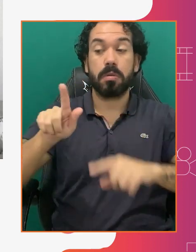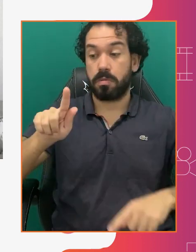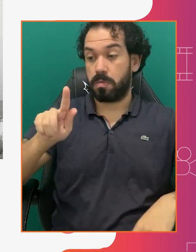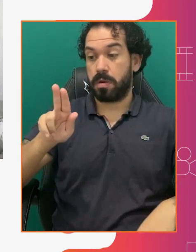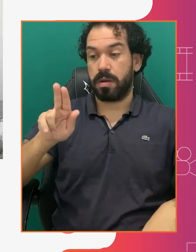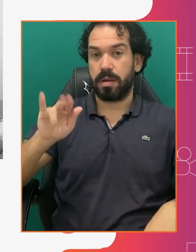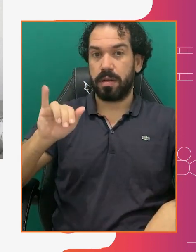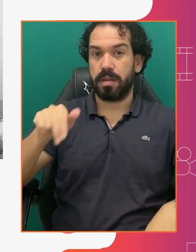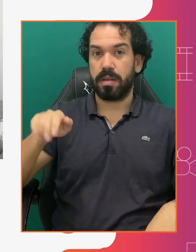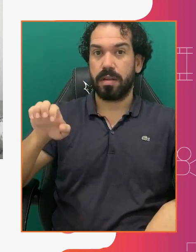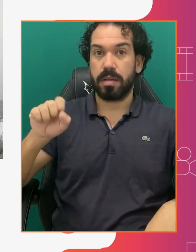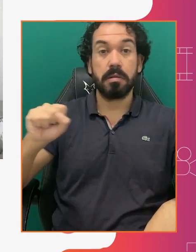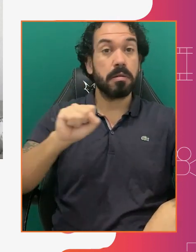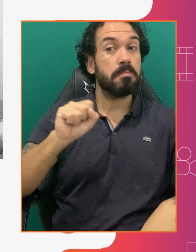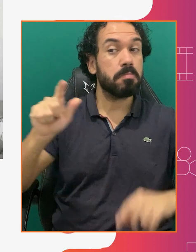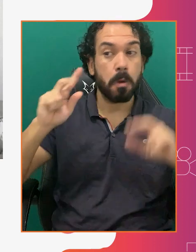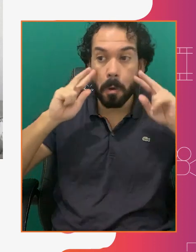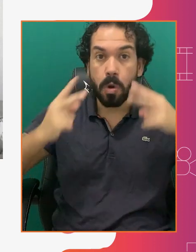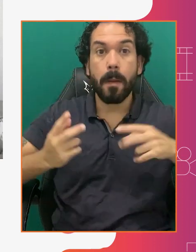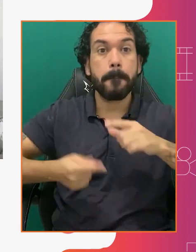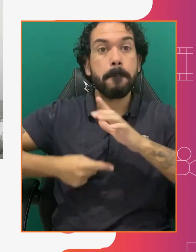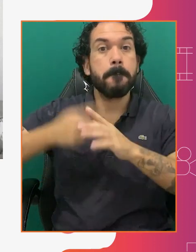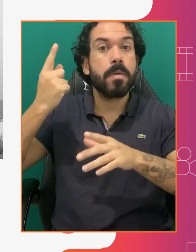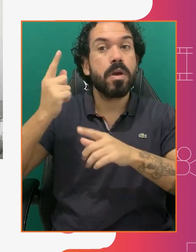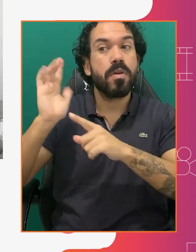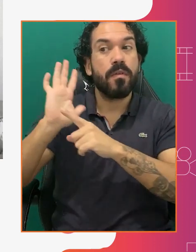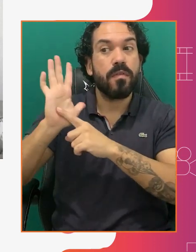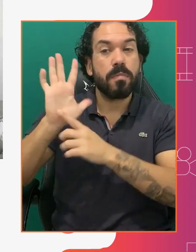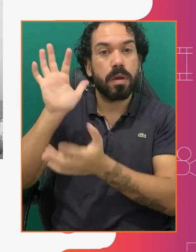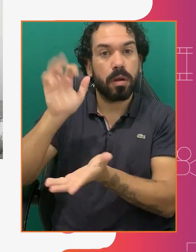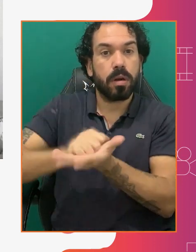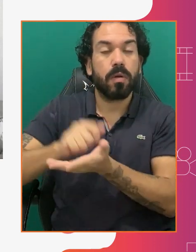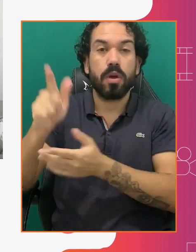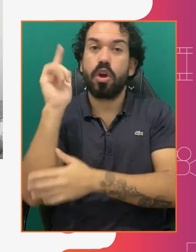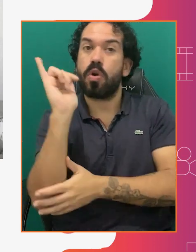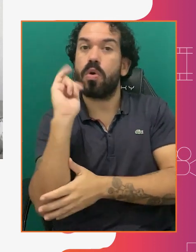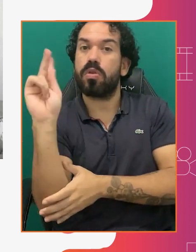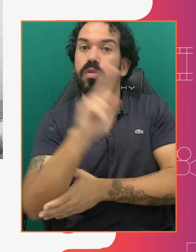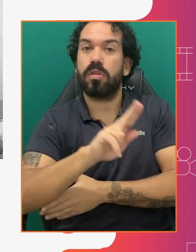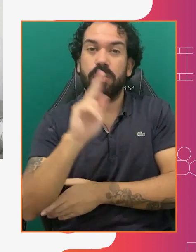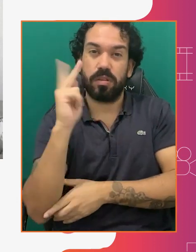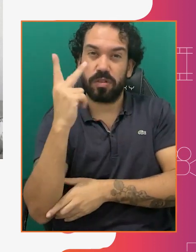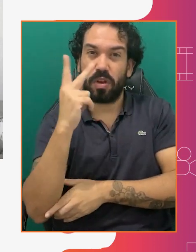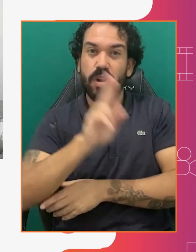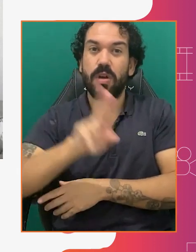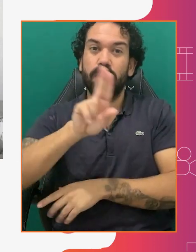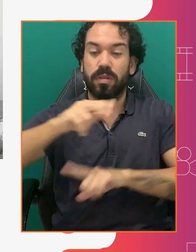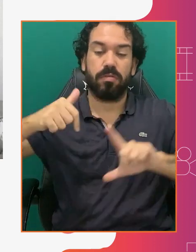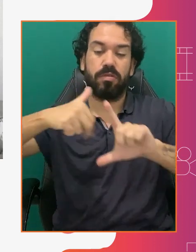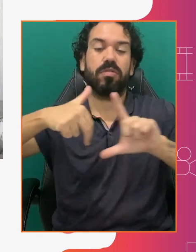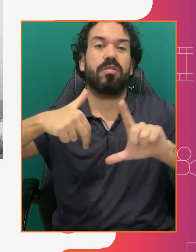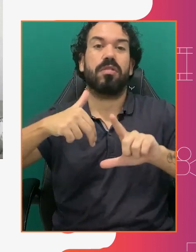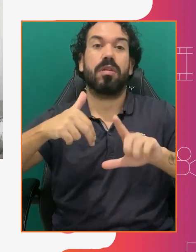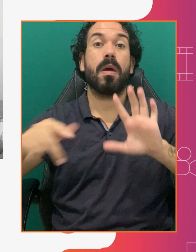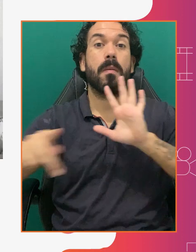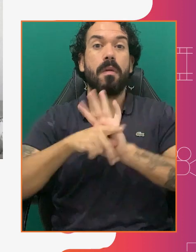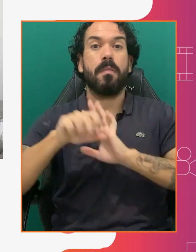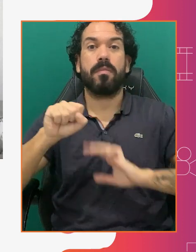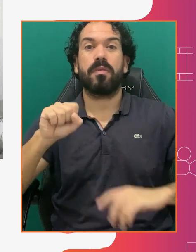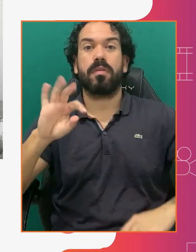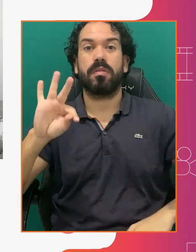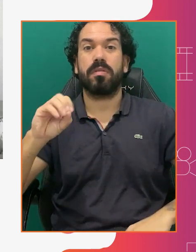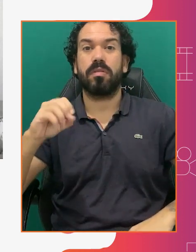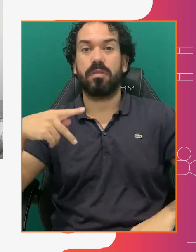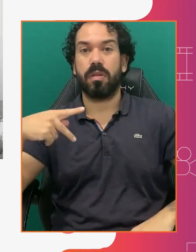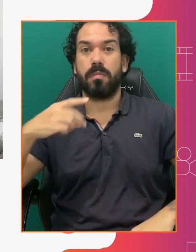pelo Guinness, como o primeiro filme registrado a contar uma história através de animação em stop motion,